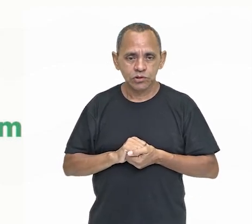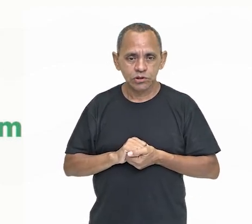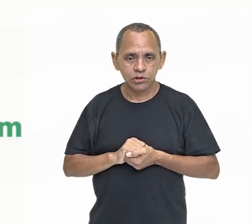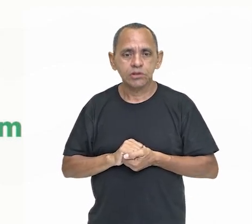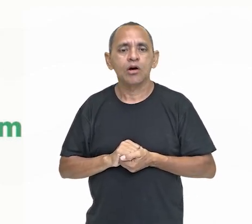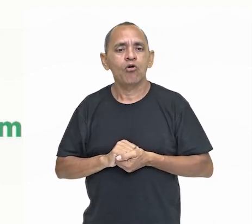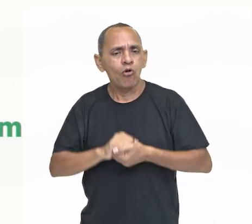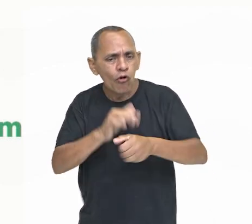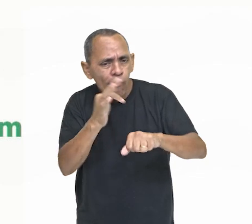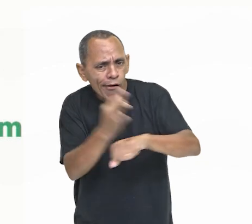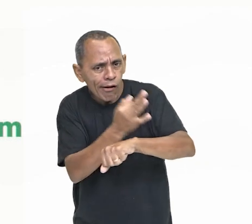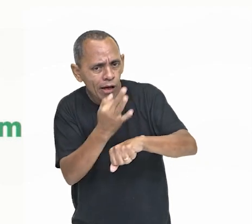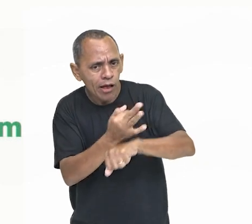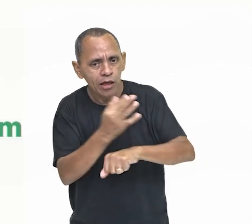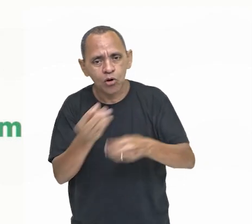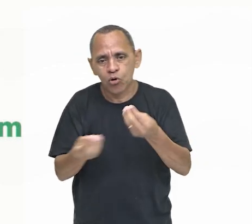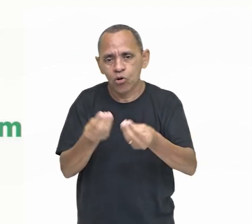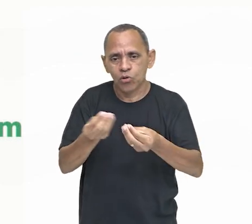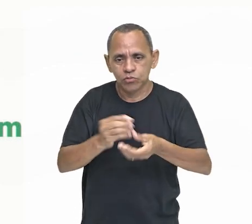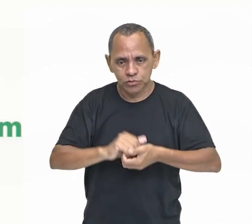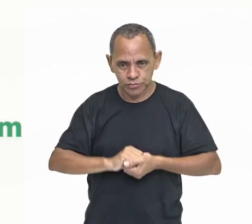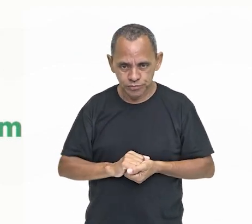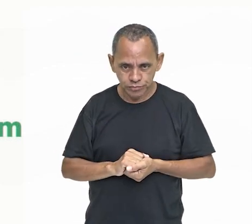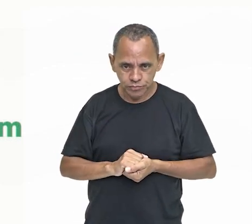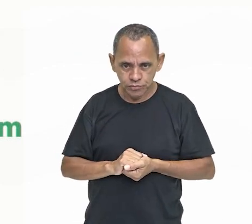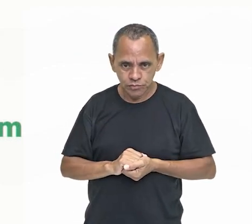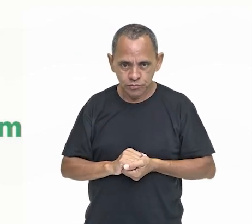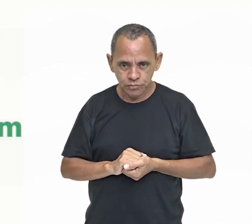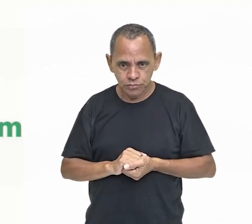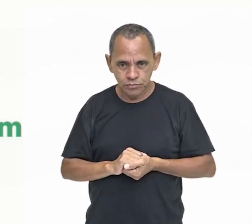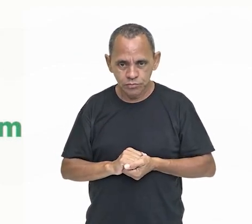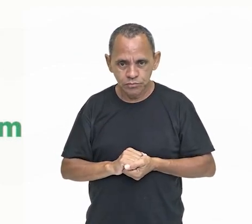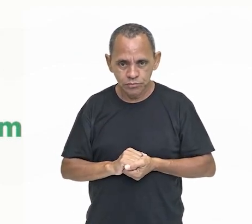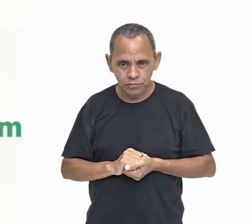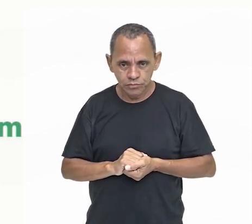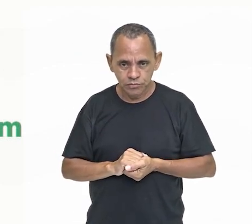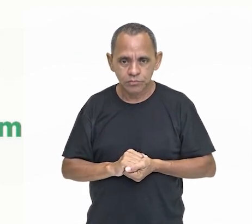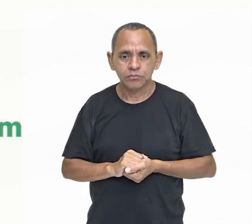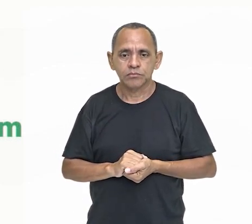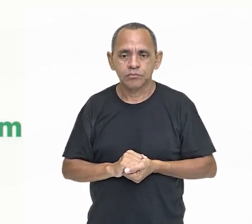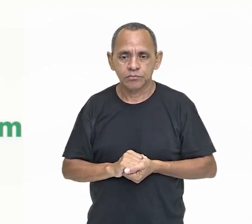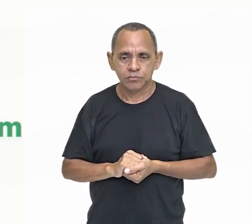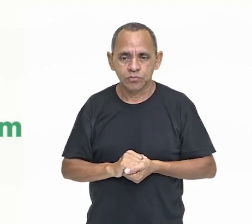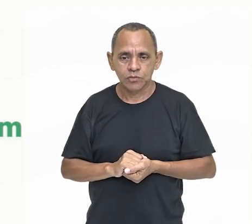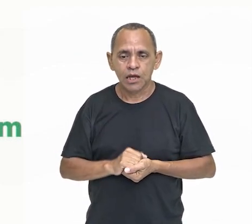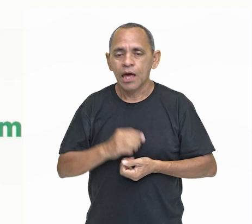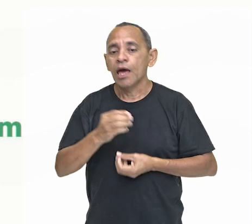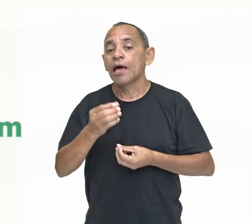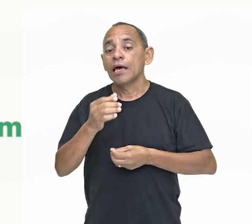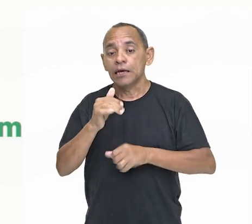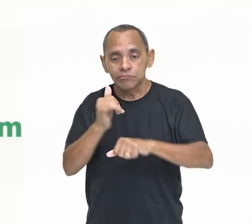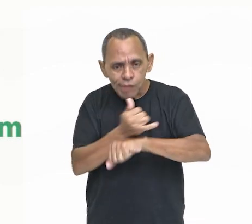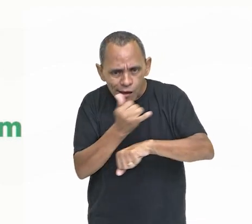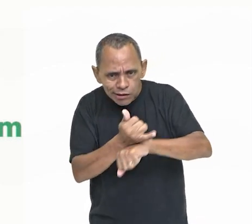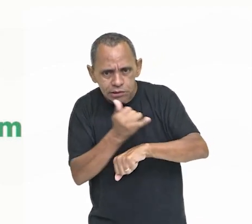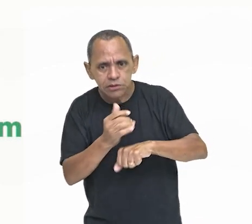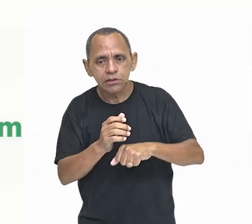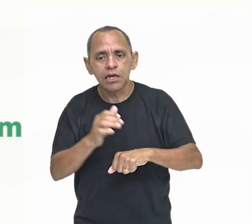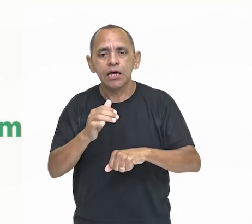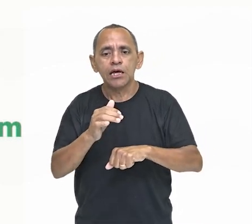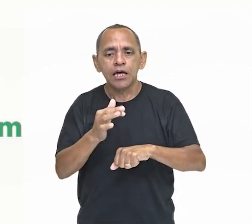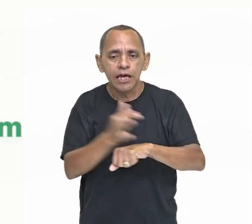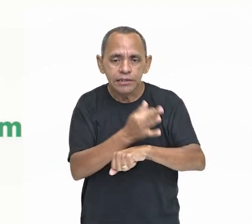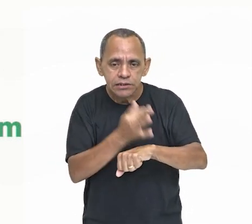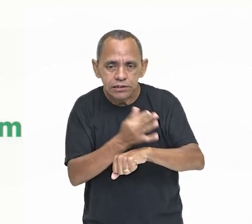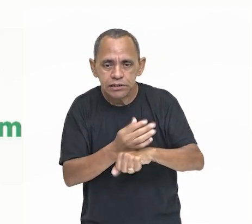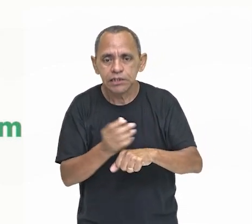a forma de calor. Toda vez que quanto maior a resistência elétrica do resistor, menor